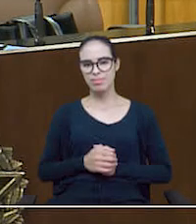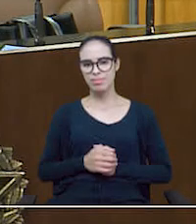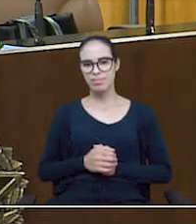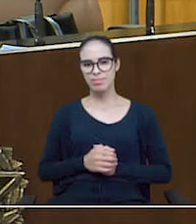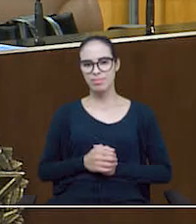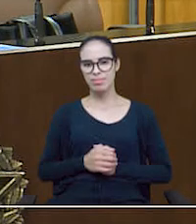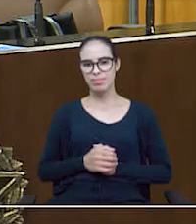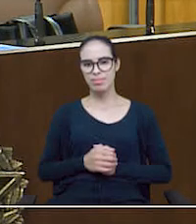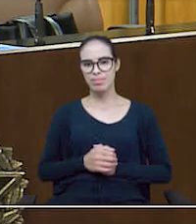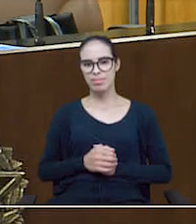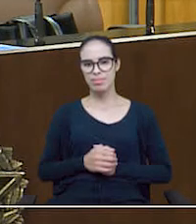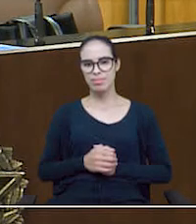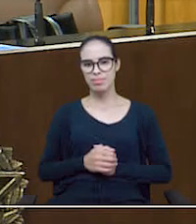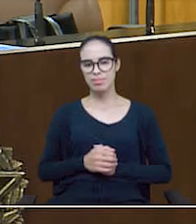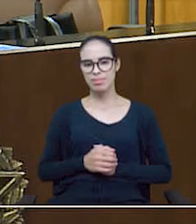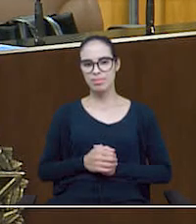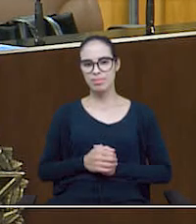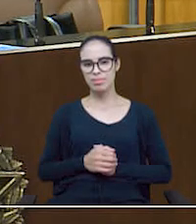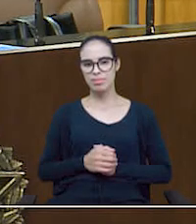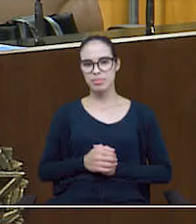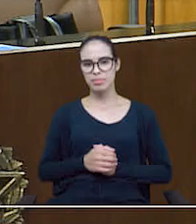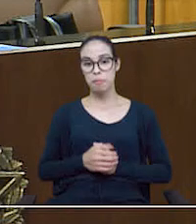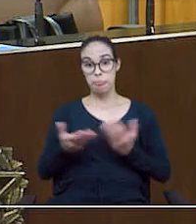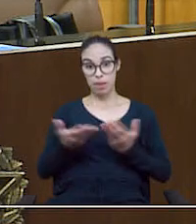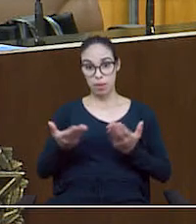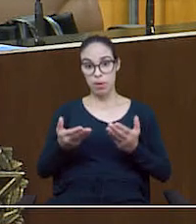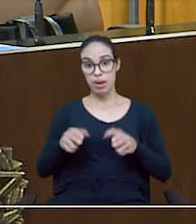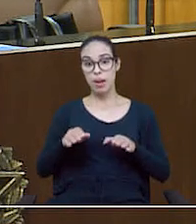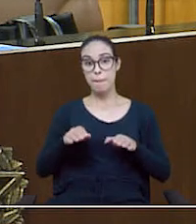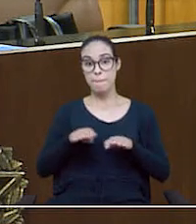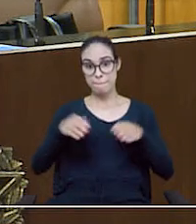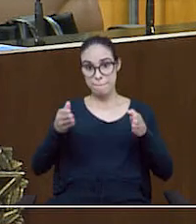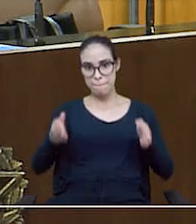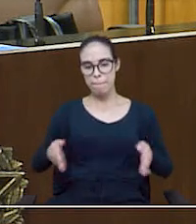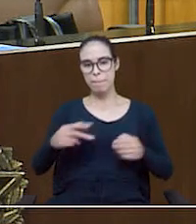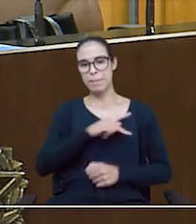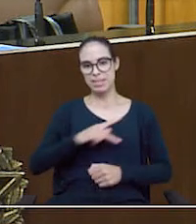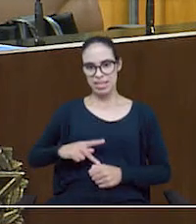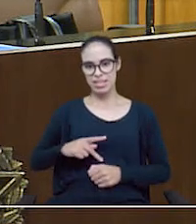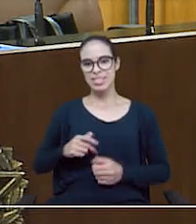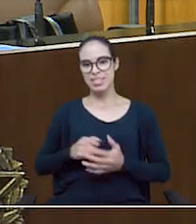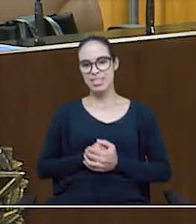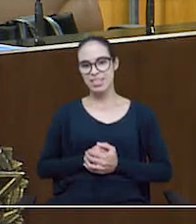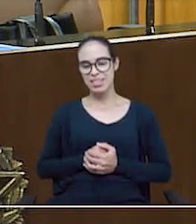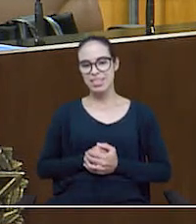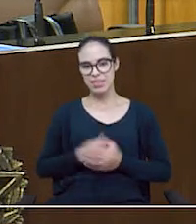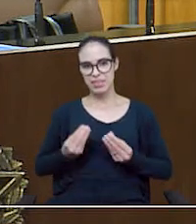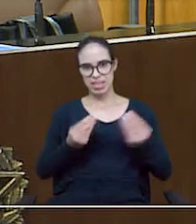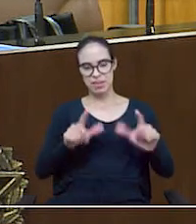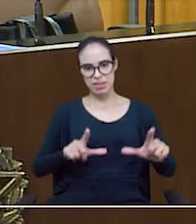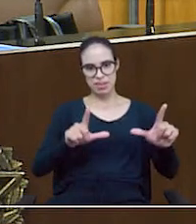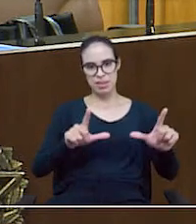Neste momento, a presidente de mesa fará a entrega do certificado de participação ao palestrante. Com registros fotográficos, por